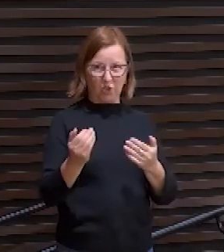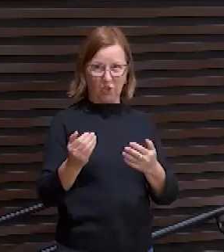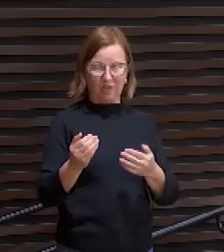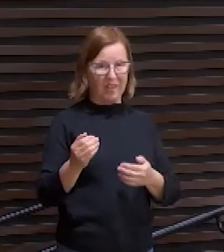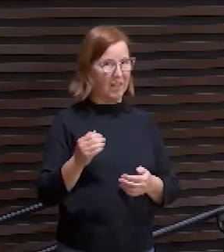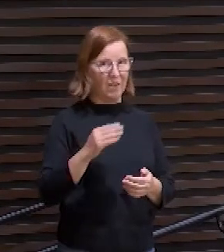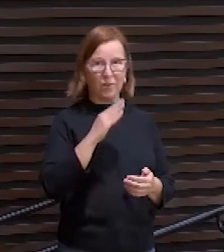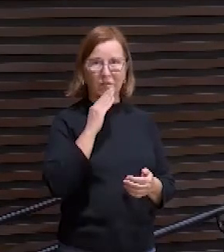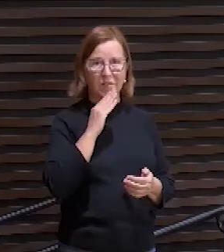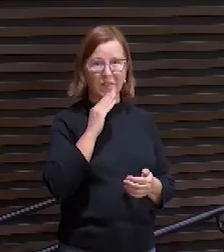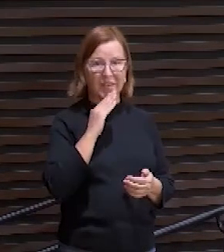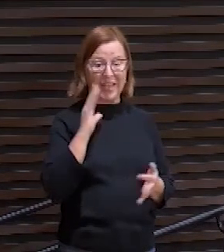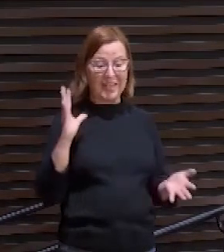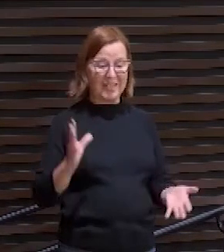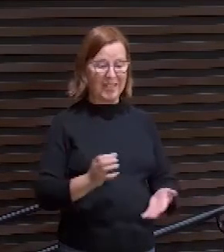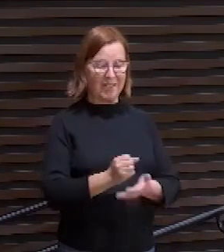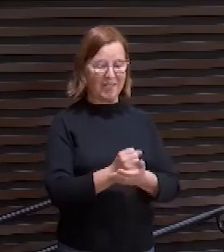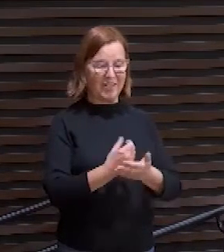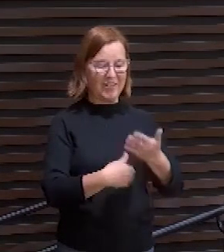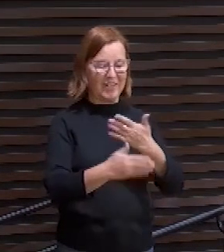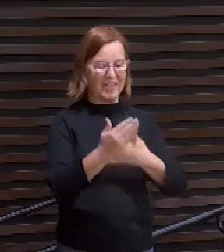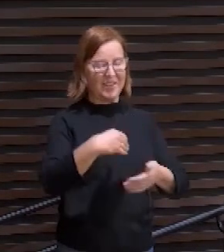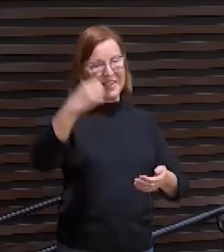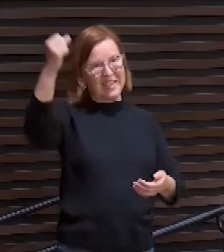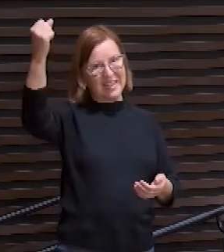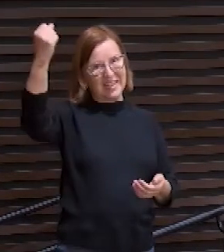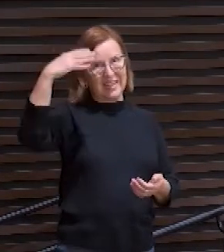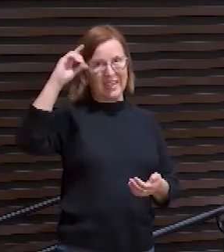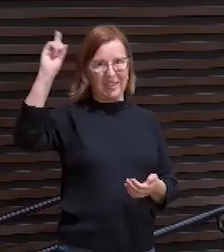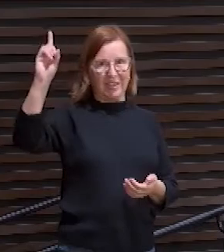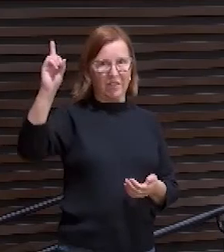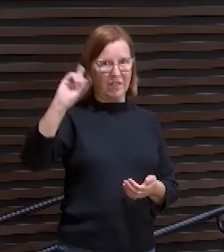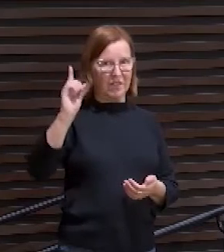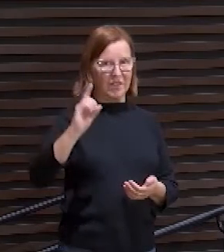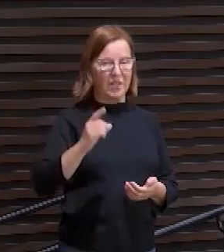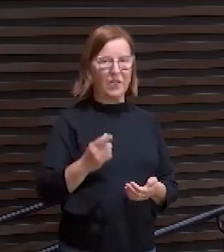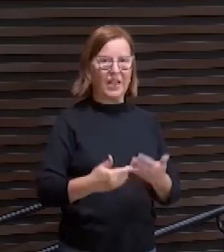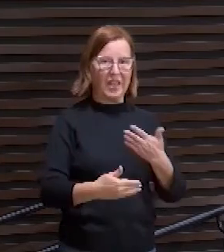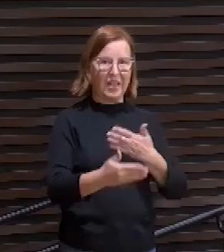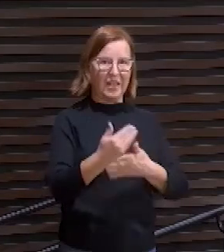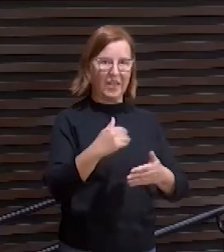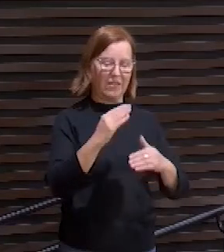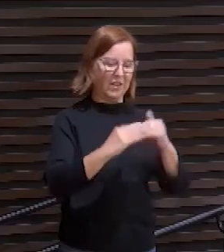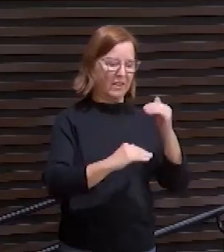que a salvação é pela graça de Deus e não por meio das obras.